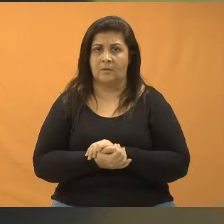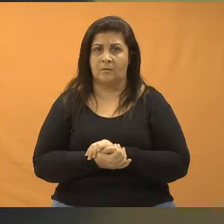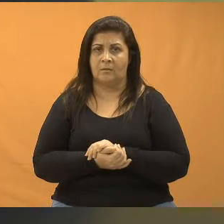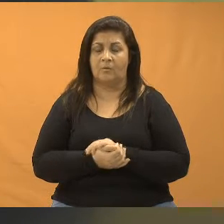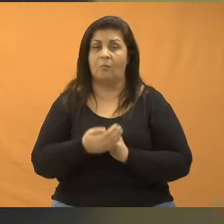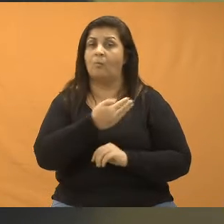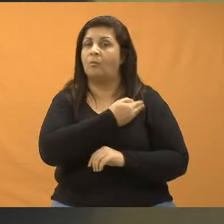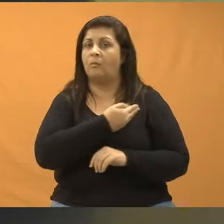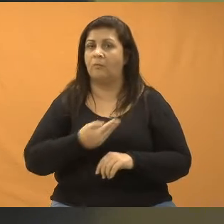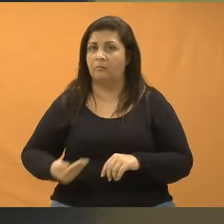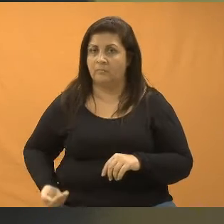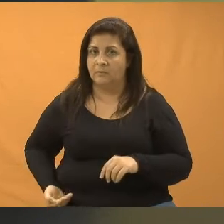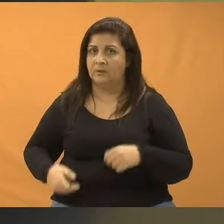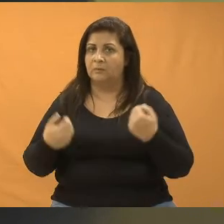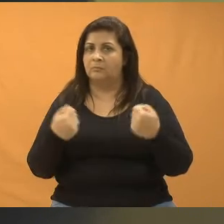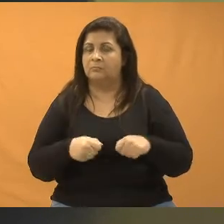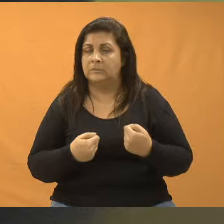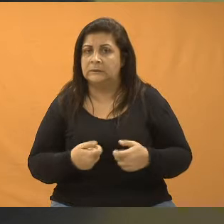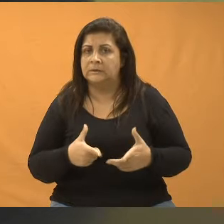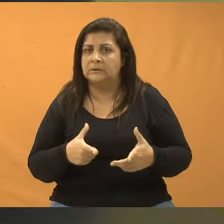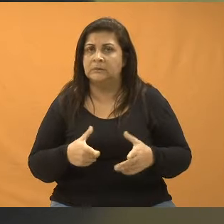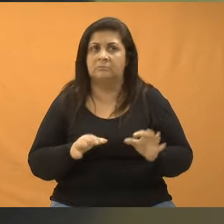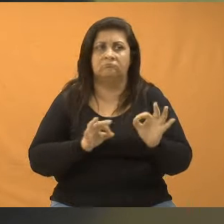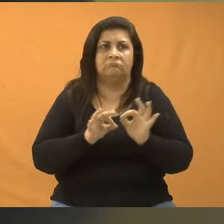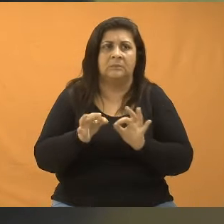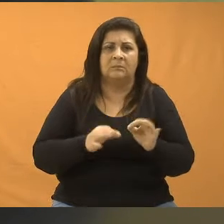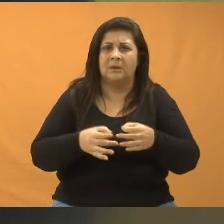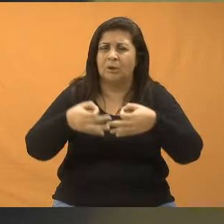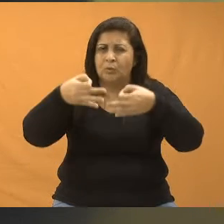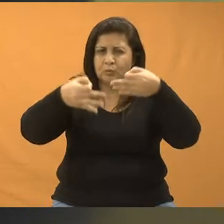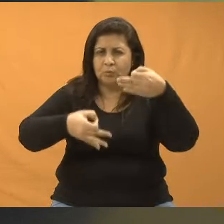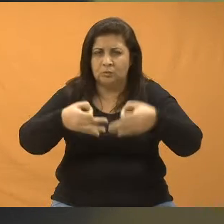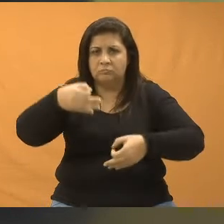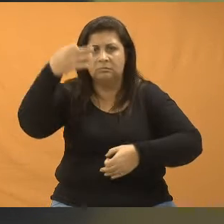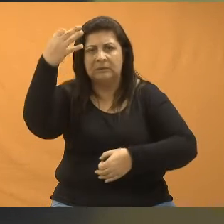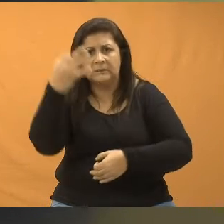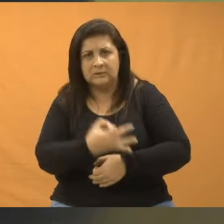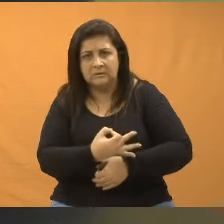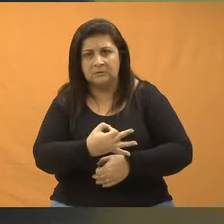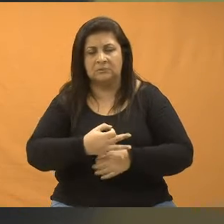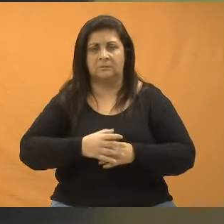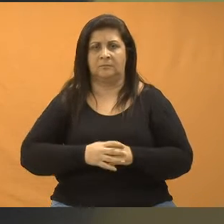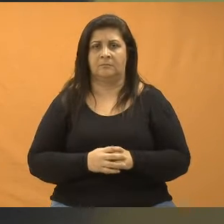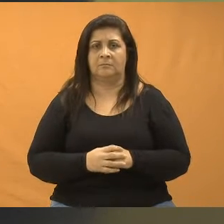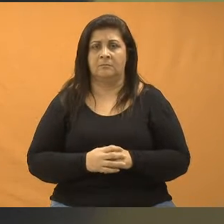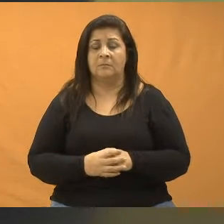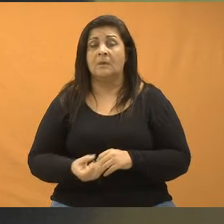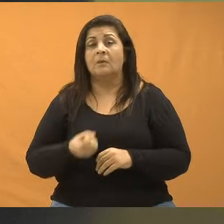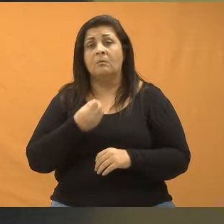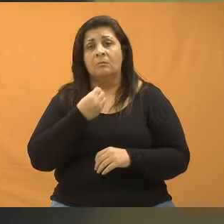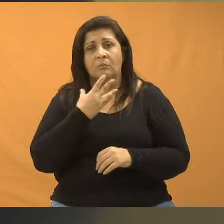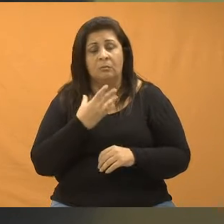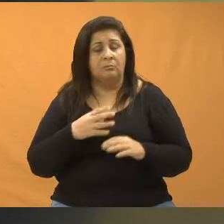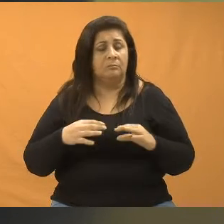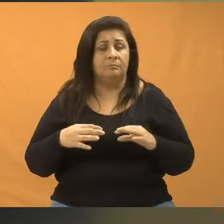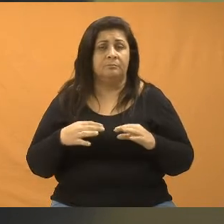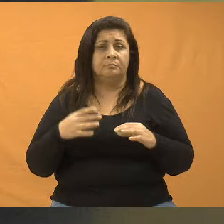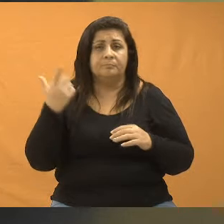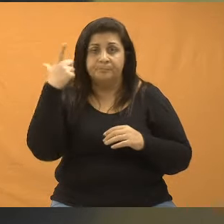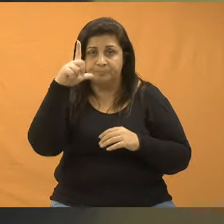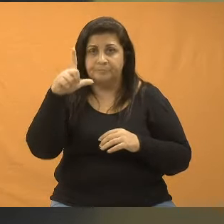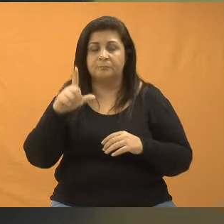maneira, colocar um instrumento jurídico que pare em pé, né, que seja viável até mesmo para